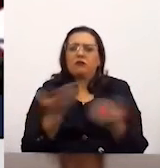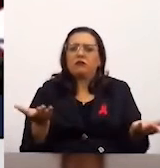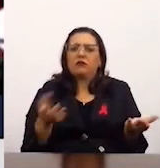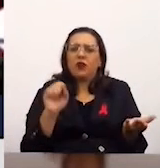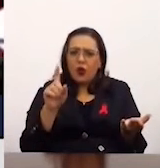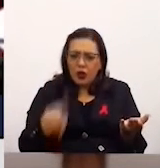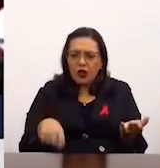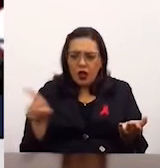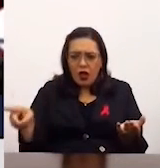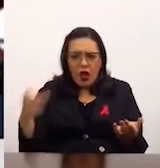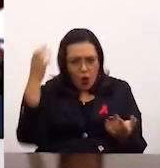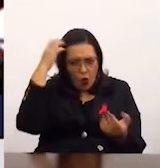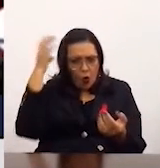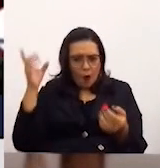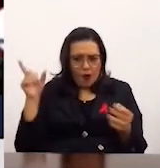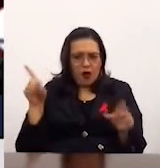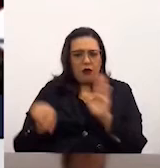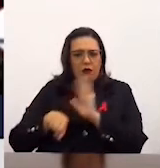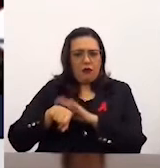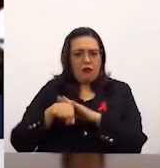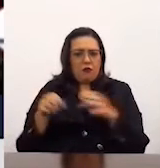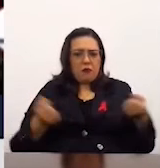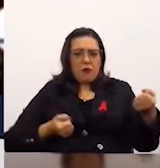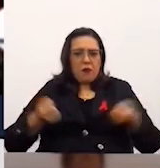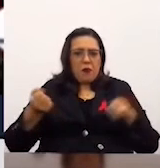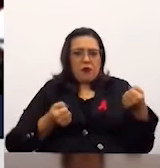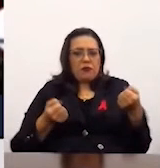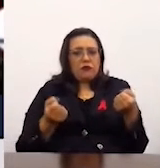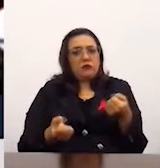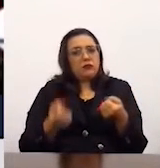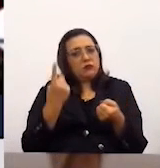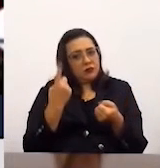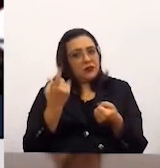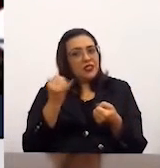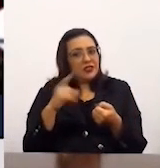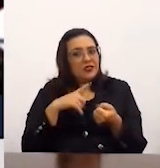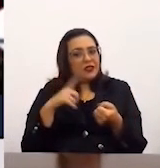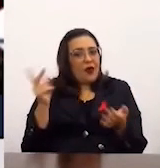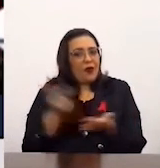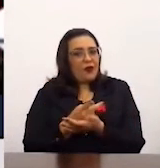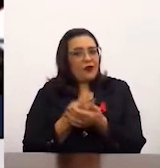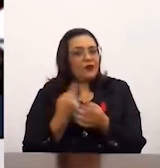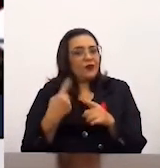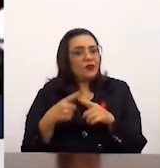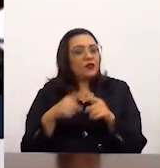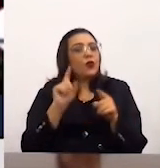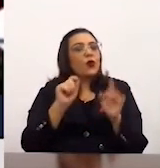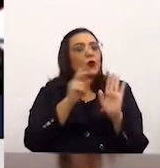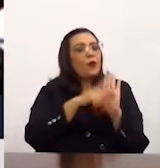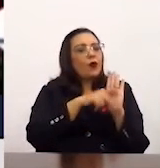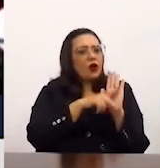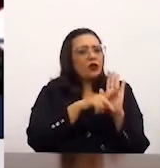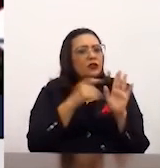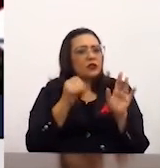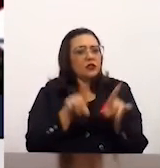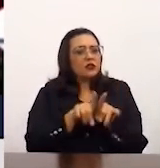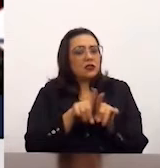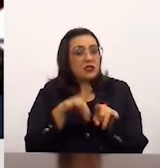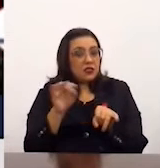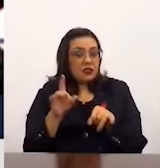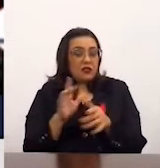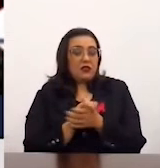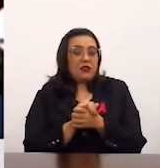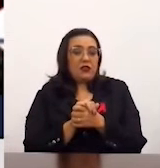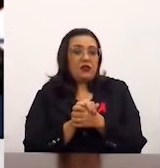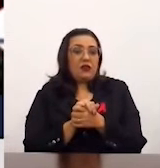do animal, que deixou o animal na rua. Mas se ocorrer esse tipo de acidente, esse projeto visa que o cara pelo menos pare o seu